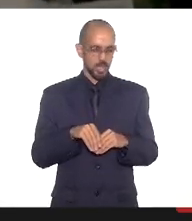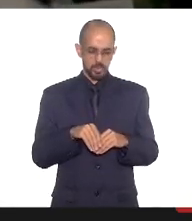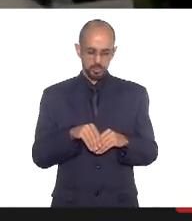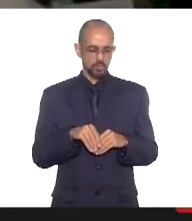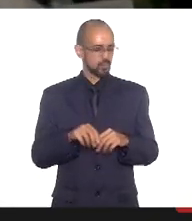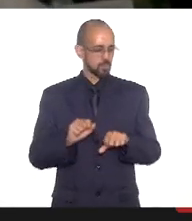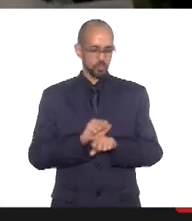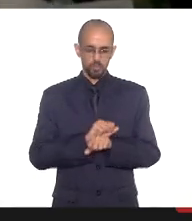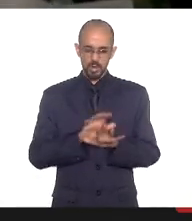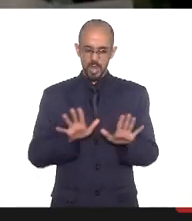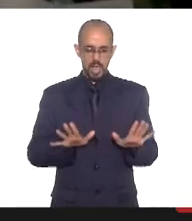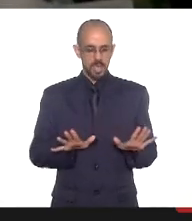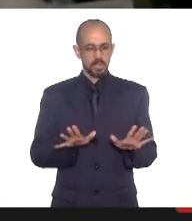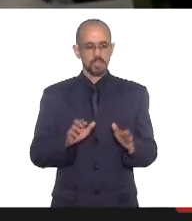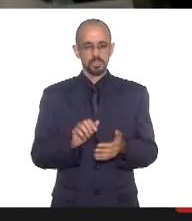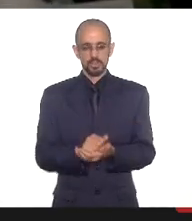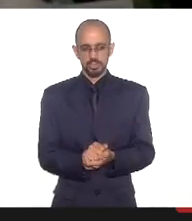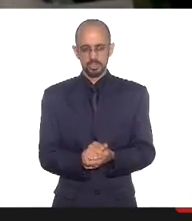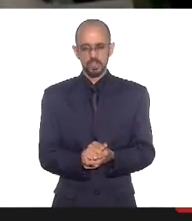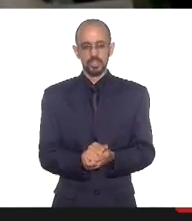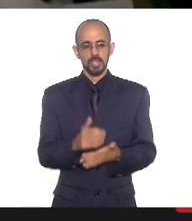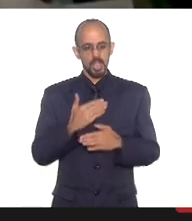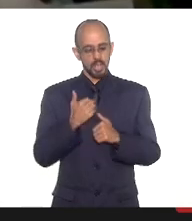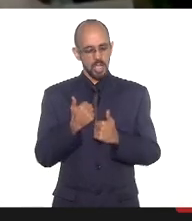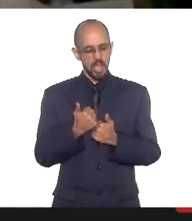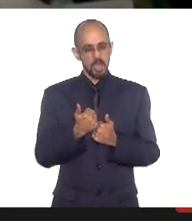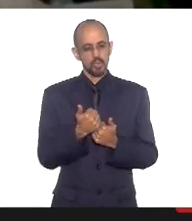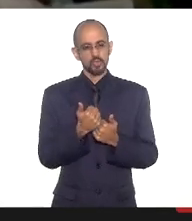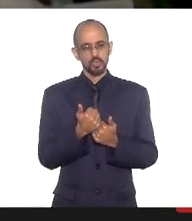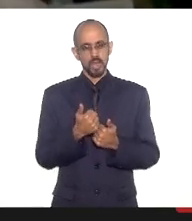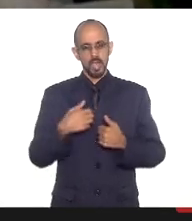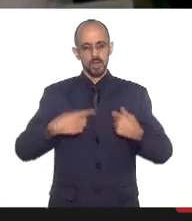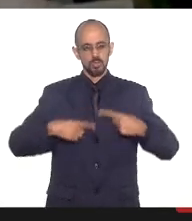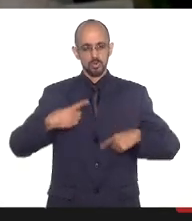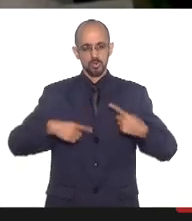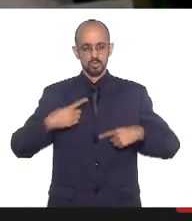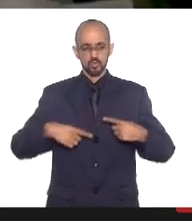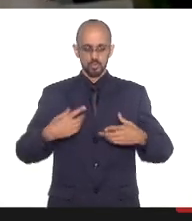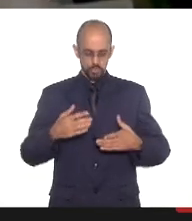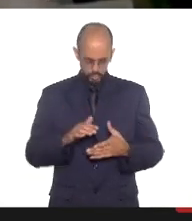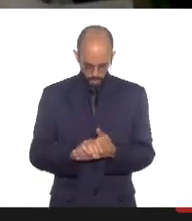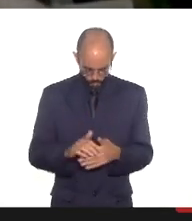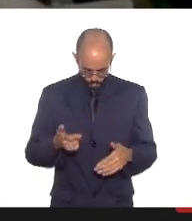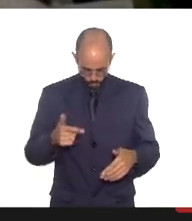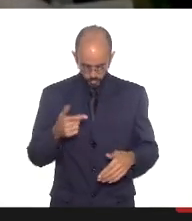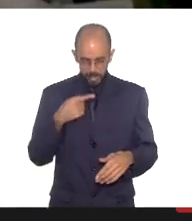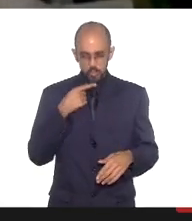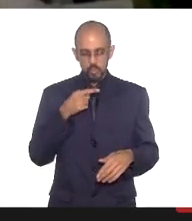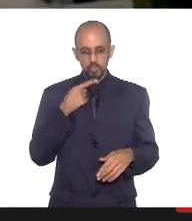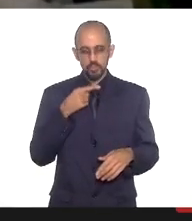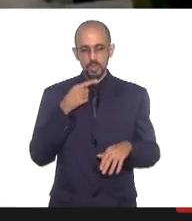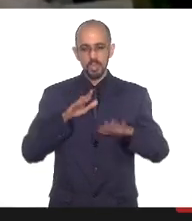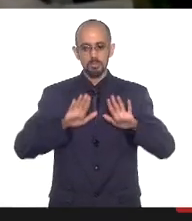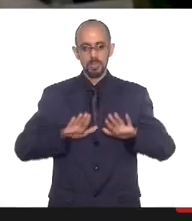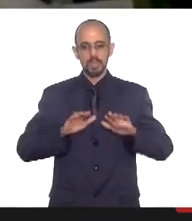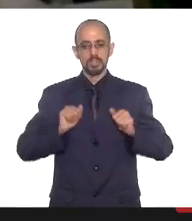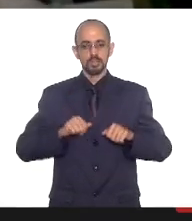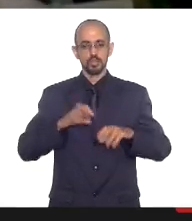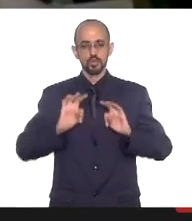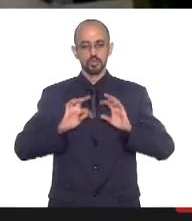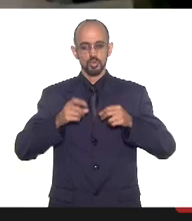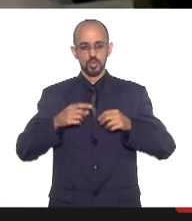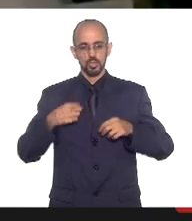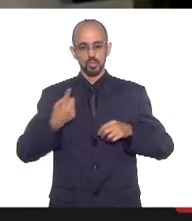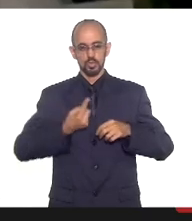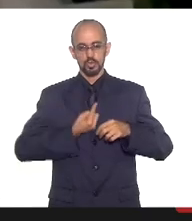muito Claras e que colaboraram muito para o debate não tem dúvida nenhuma disso acho que todo mundo foi